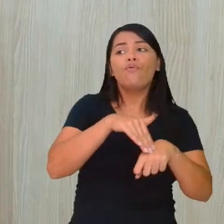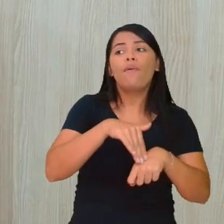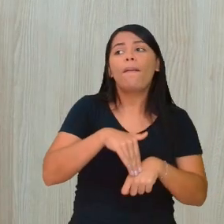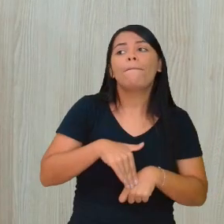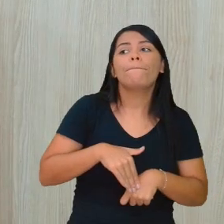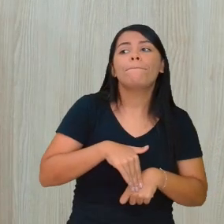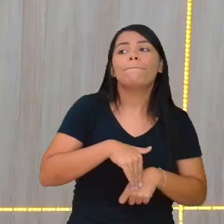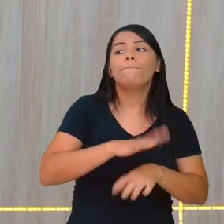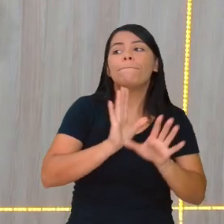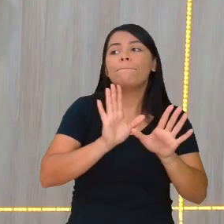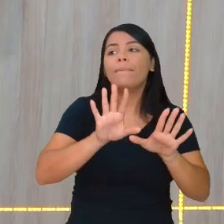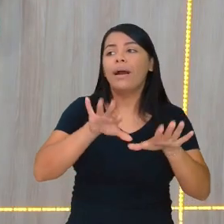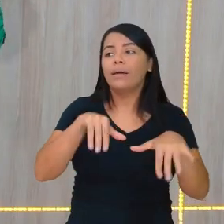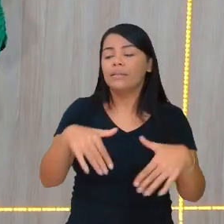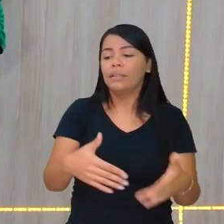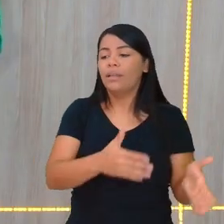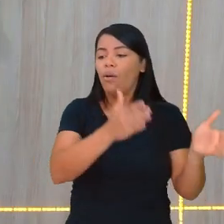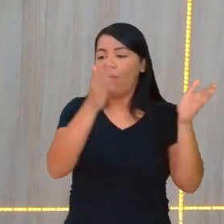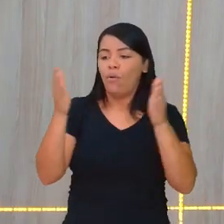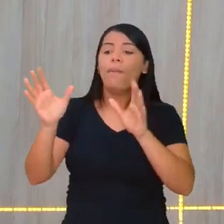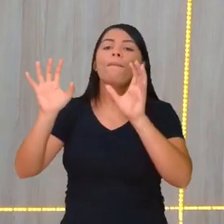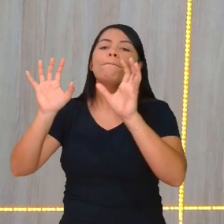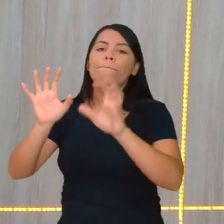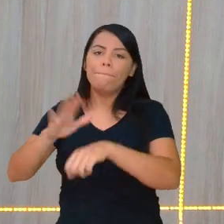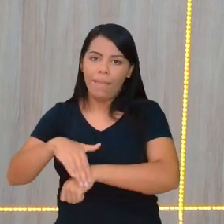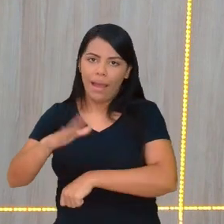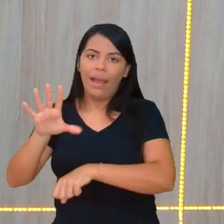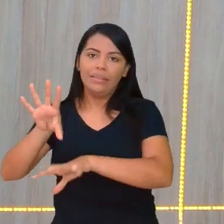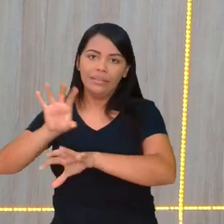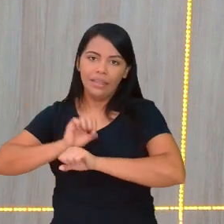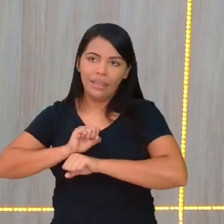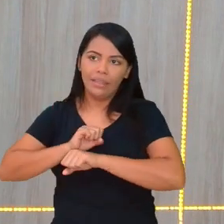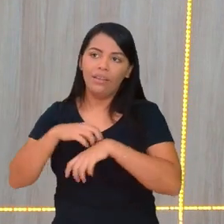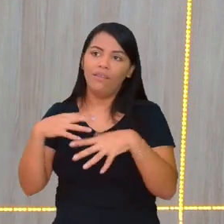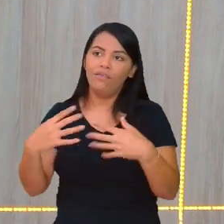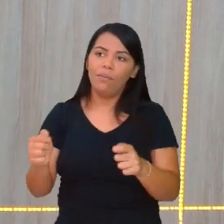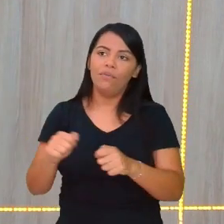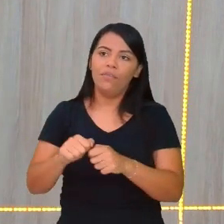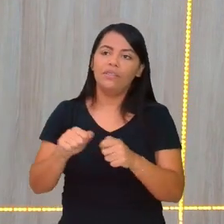Ricardinho. A gente tem a comparação. Então, vamos comparar.